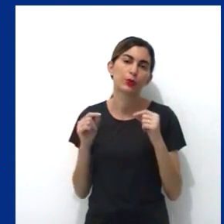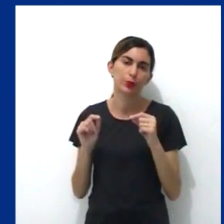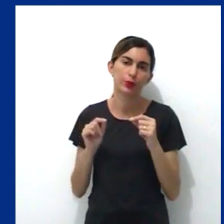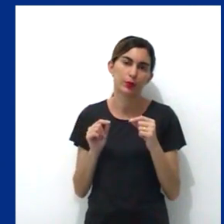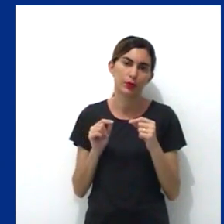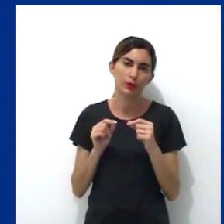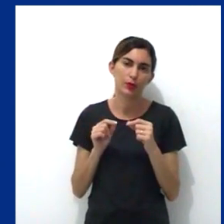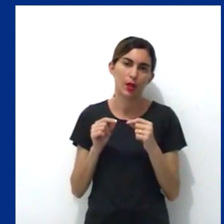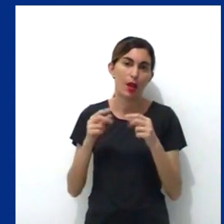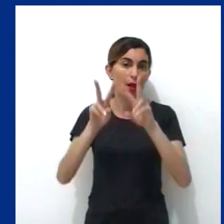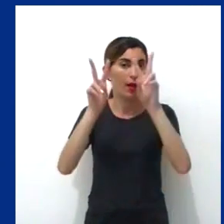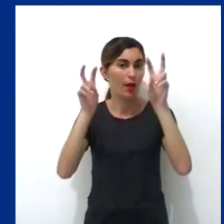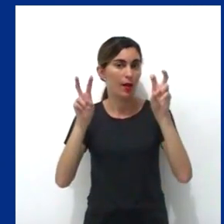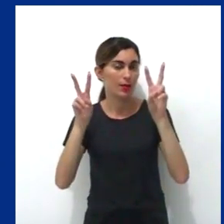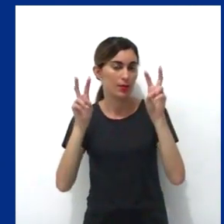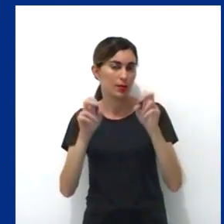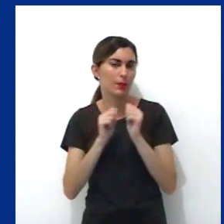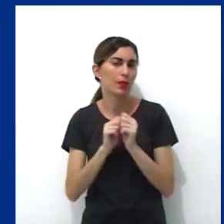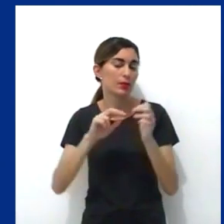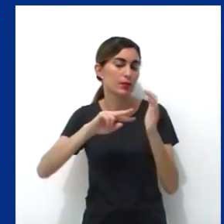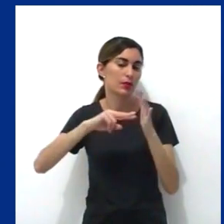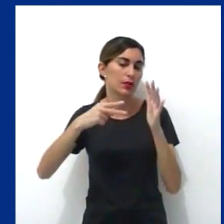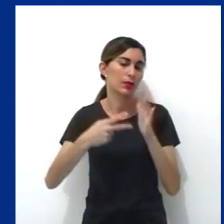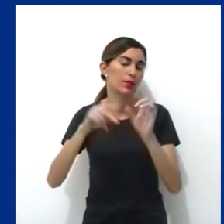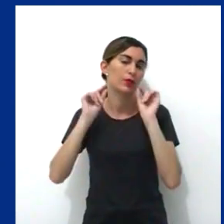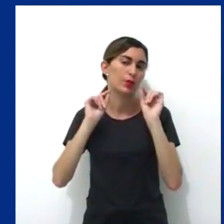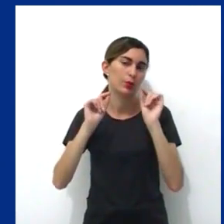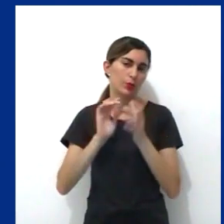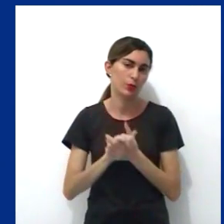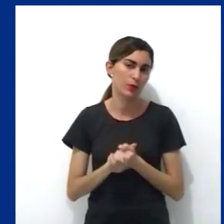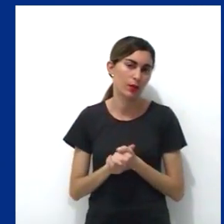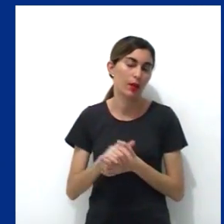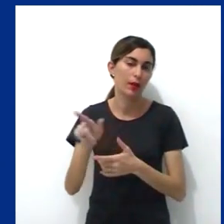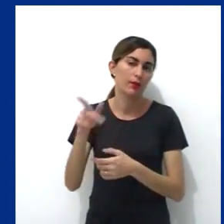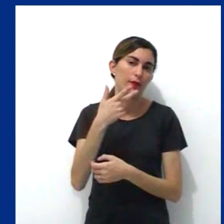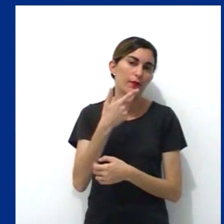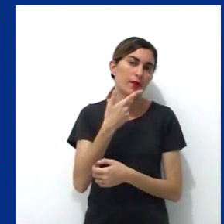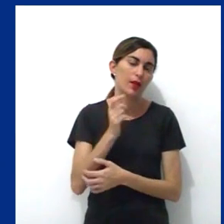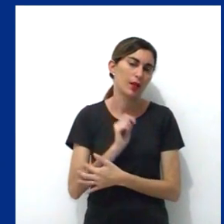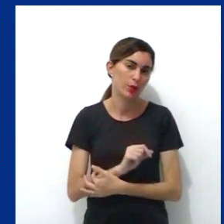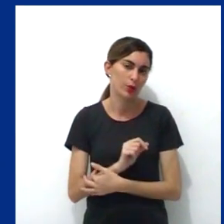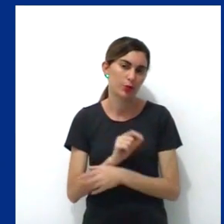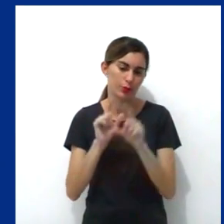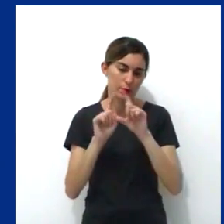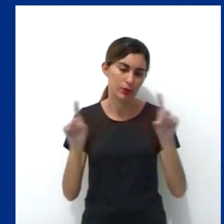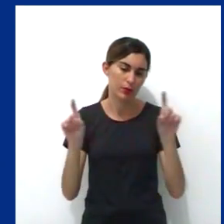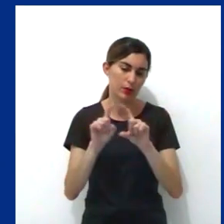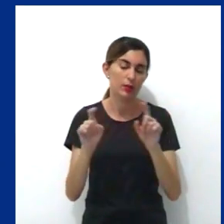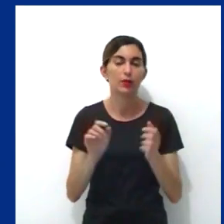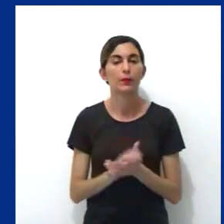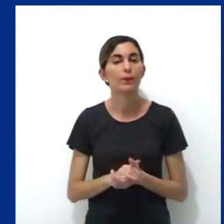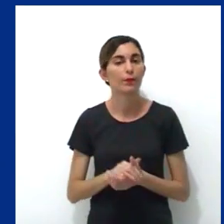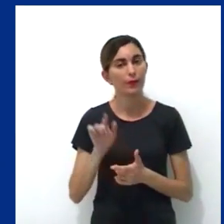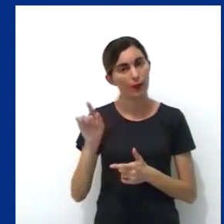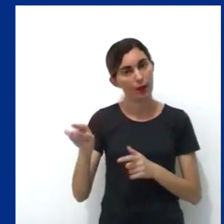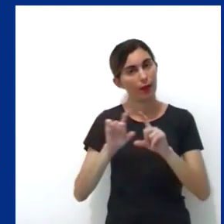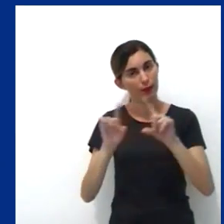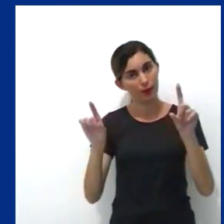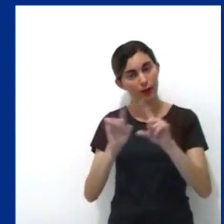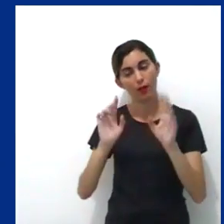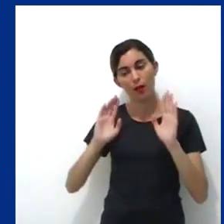numa situação difícil, no frio, e o consolo dele é que pelo menos o jornal ele vai ficar por dentro